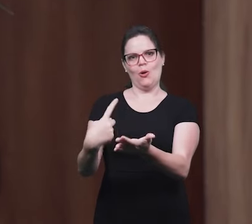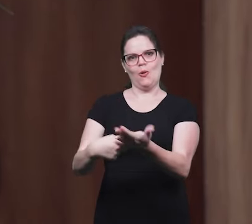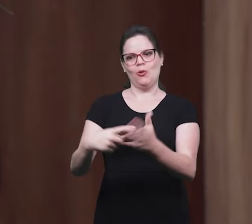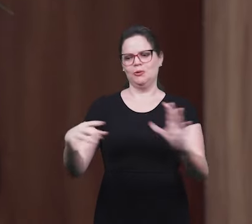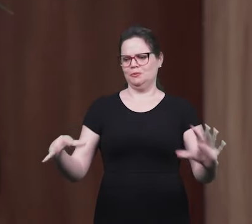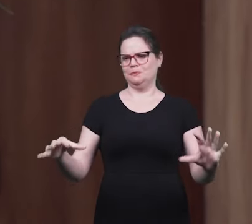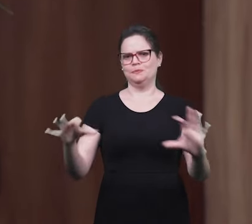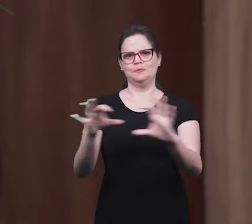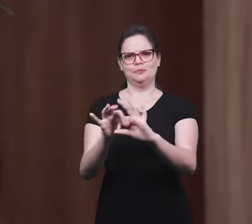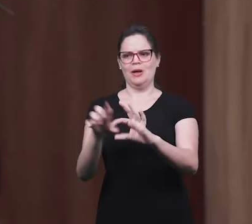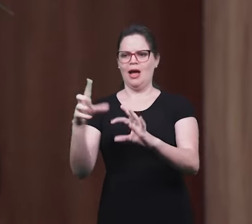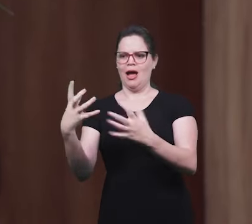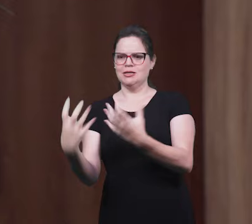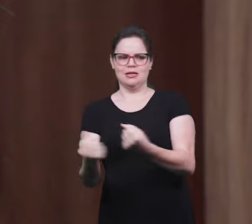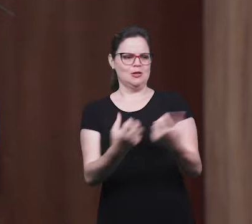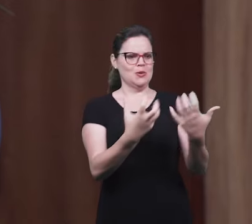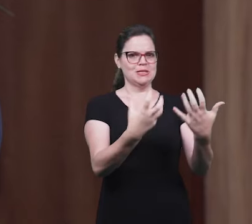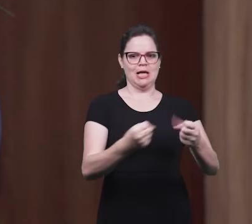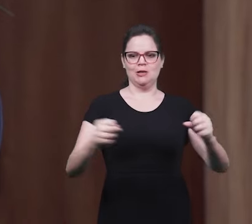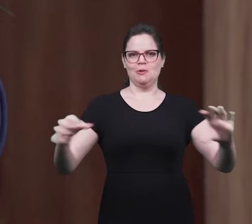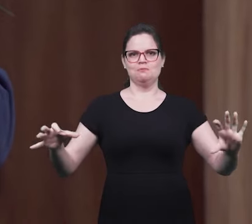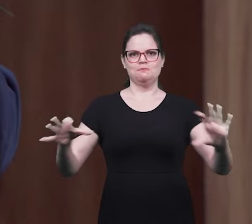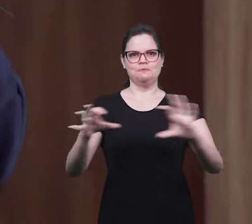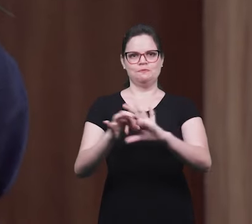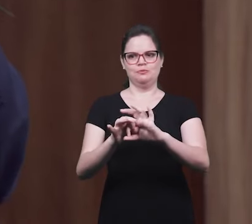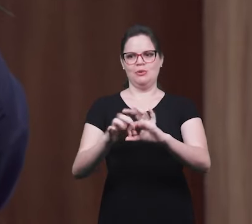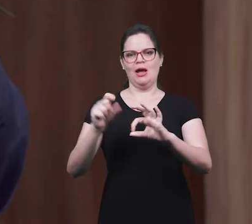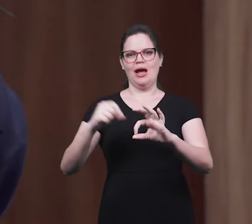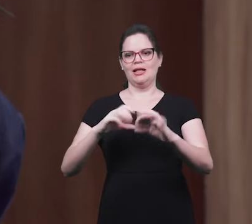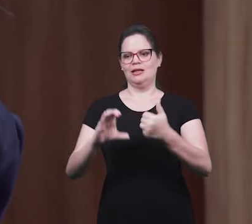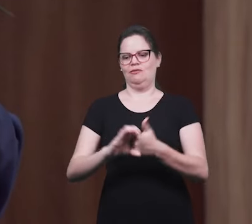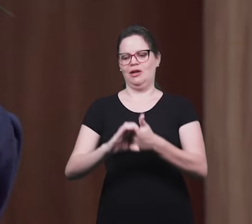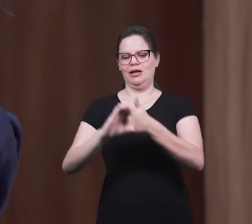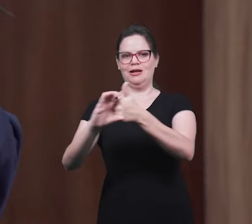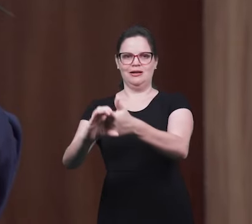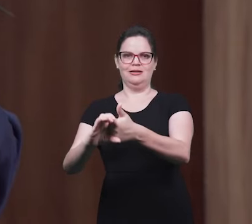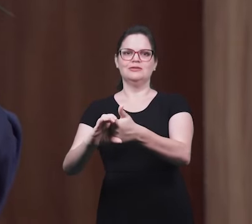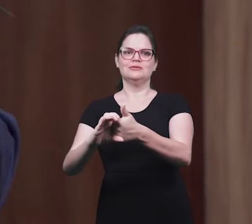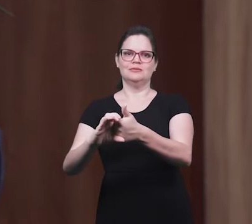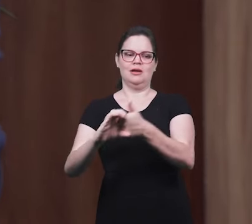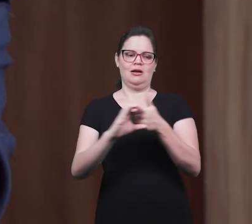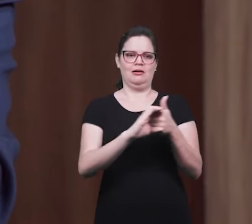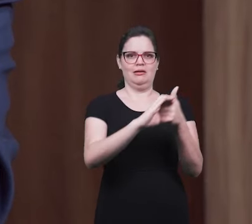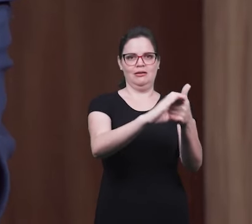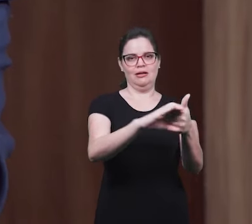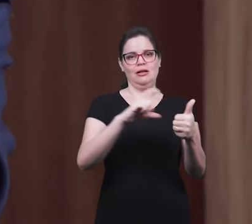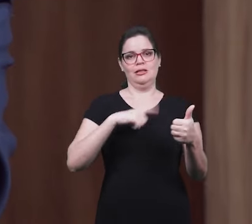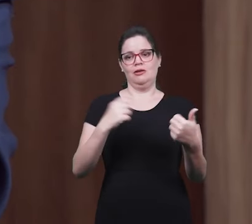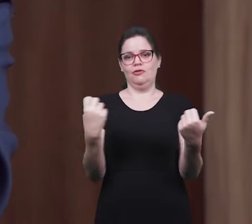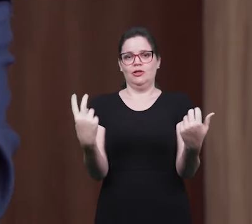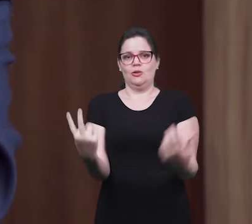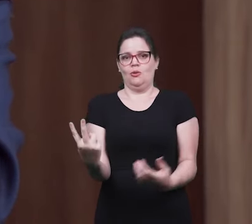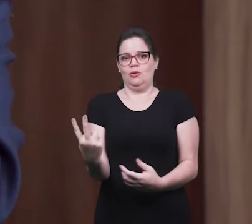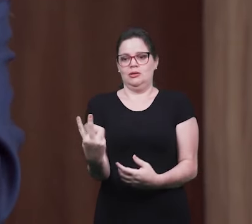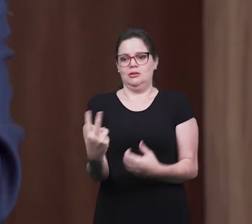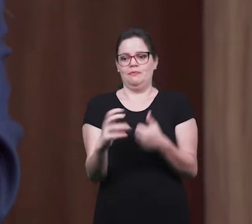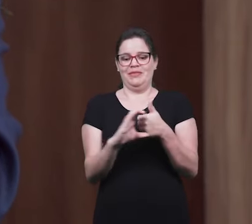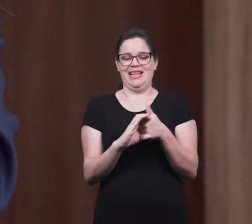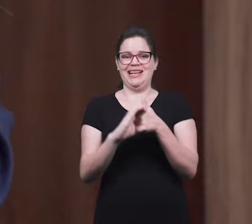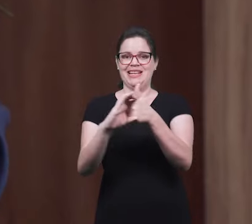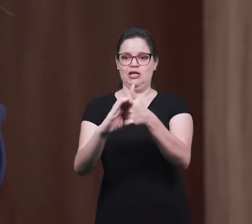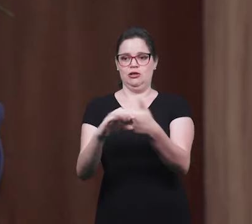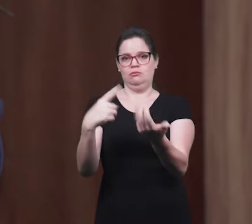então houve, abre aspas aqui, dois cristianismos. Um cristianismo que se rendeu